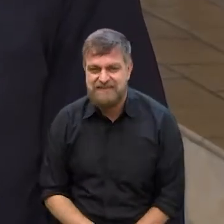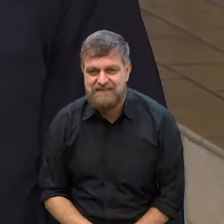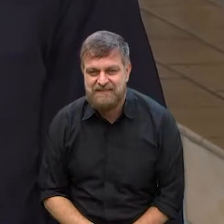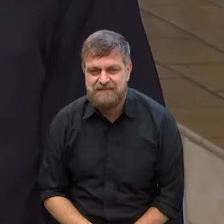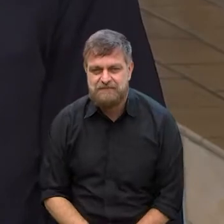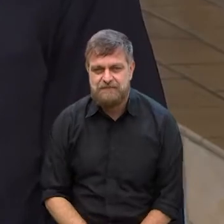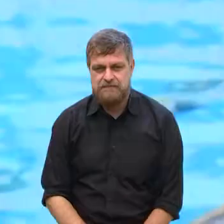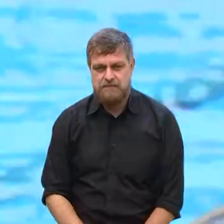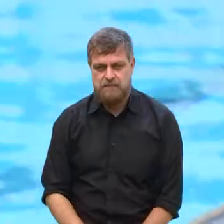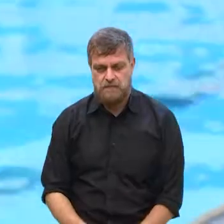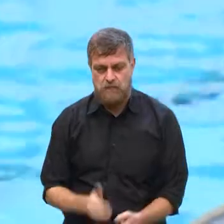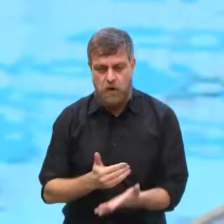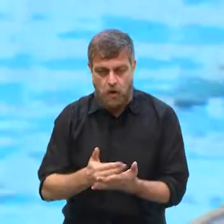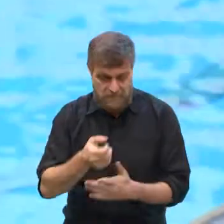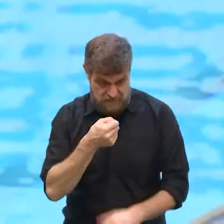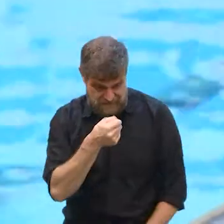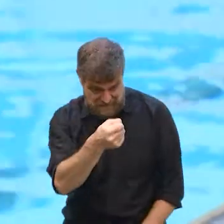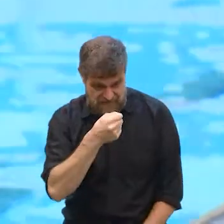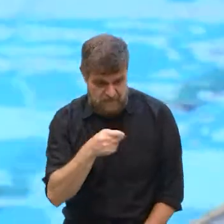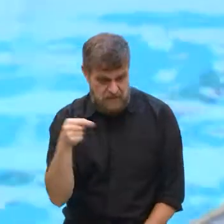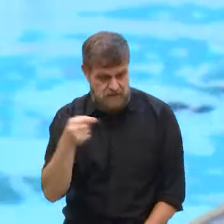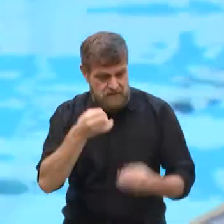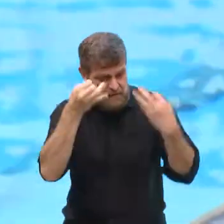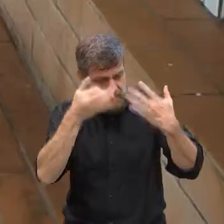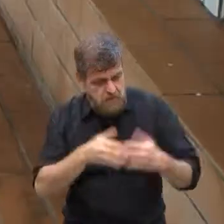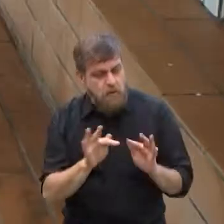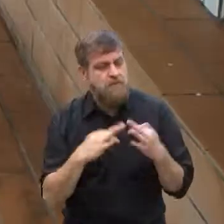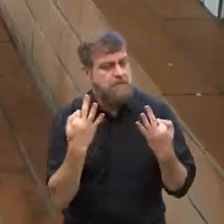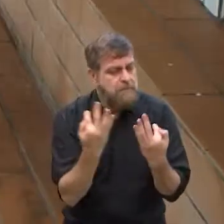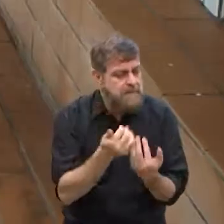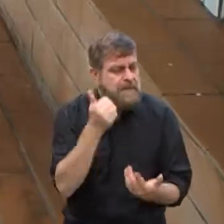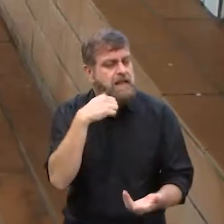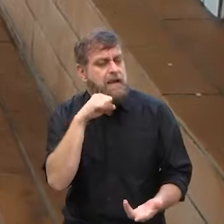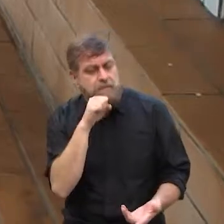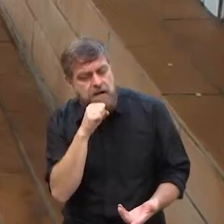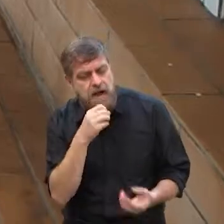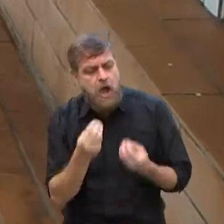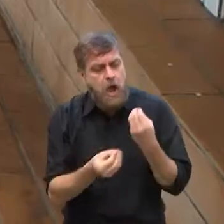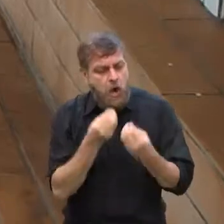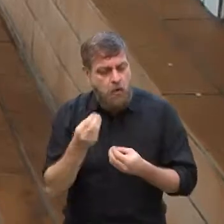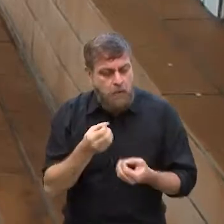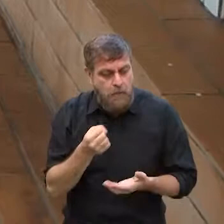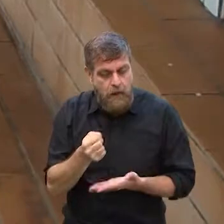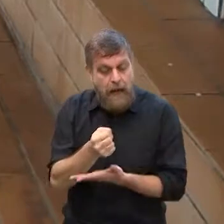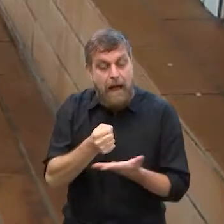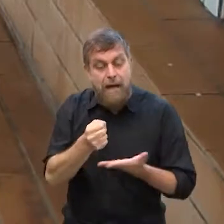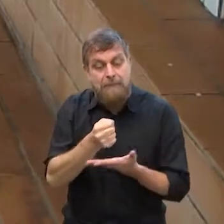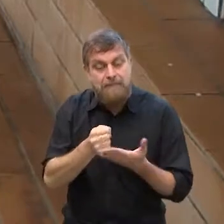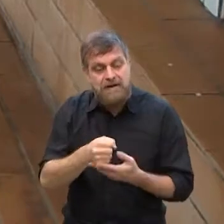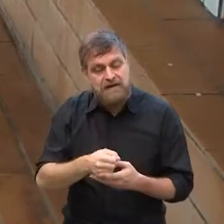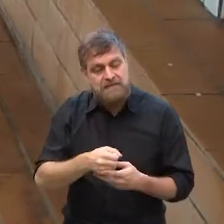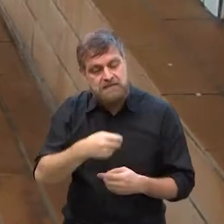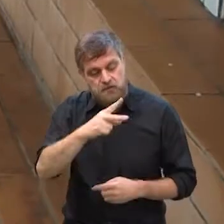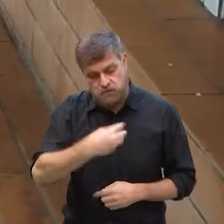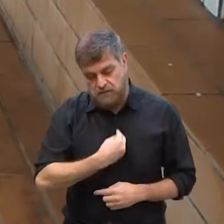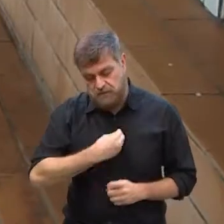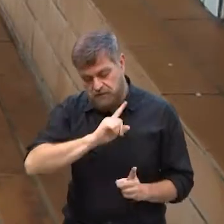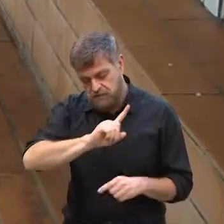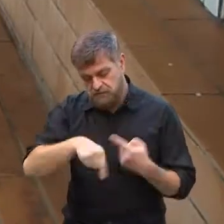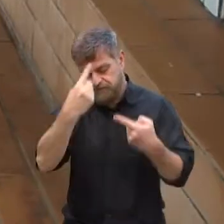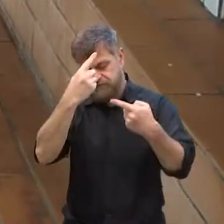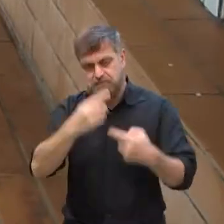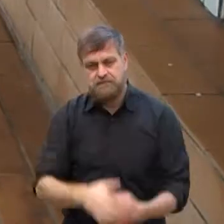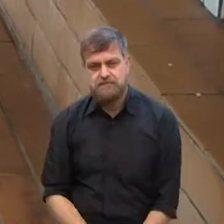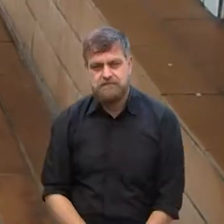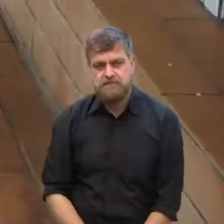durante esse começo de entrevista está falando muito da sua mãe, da sua família. Que importância que eles têm para o seu sucesso?